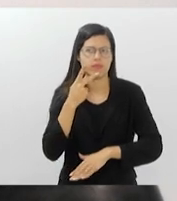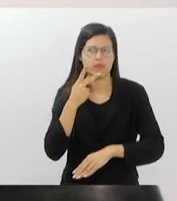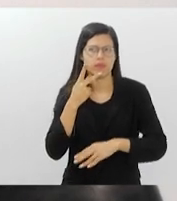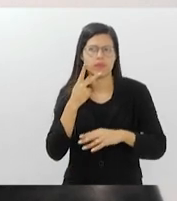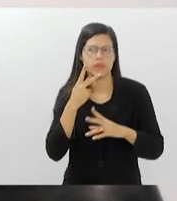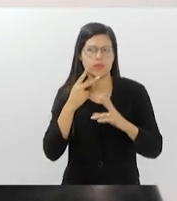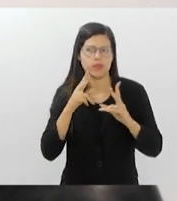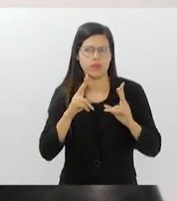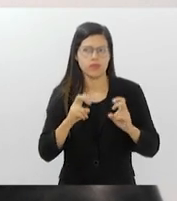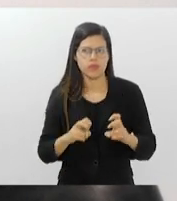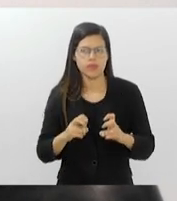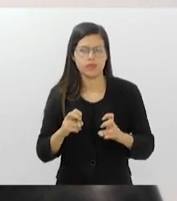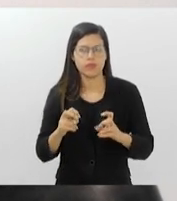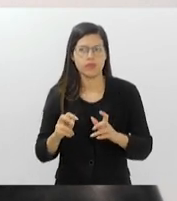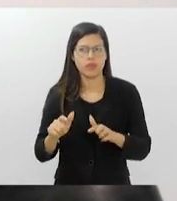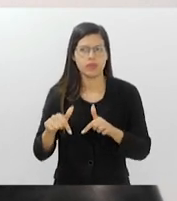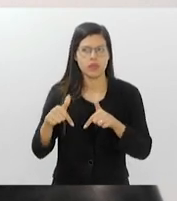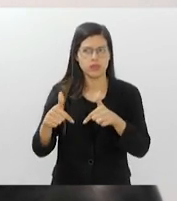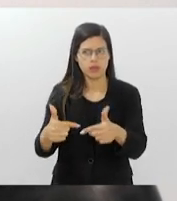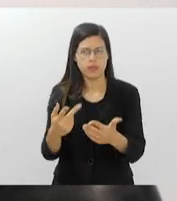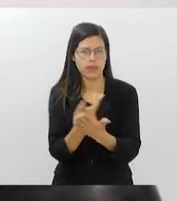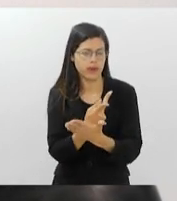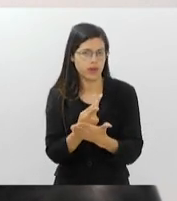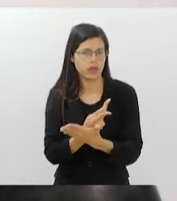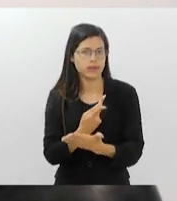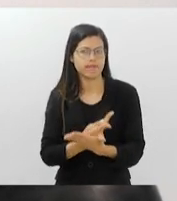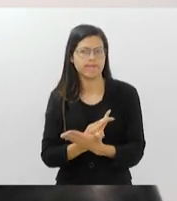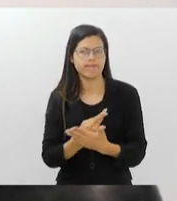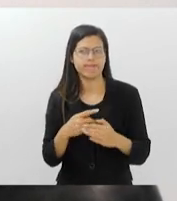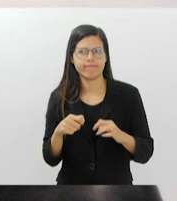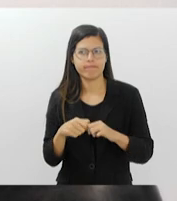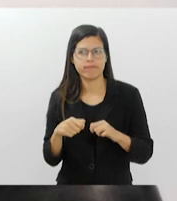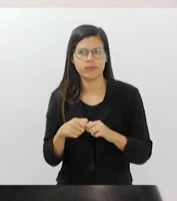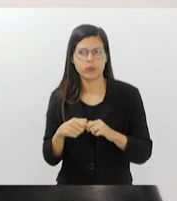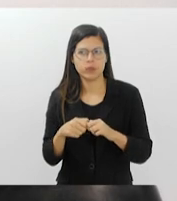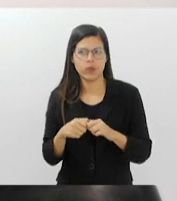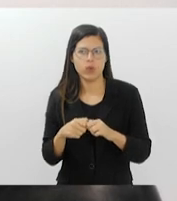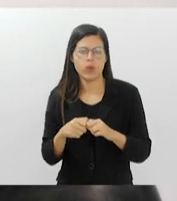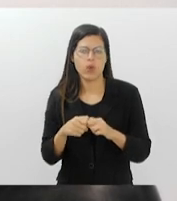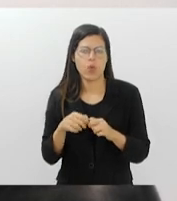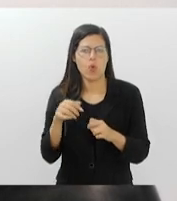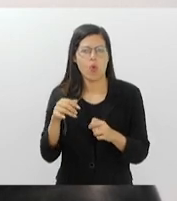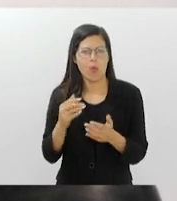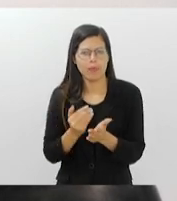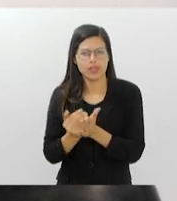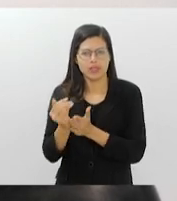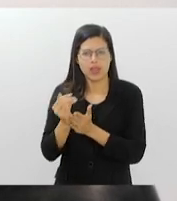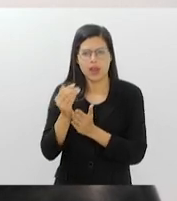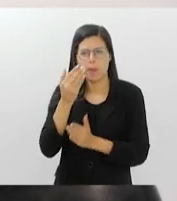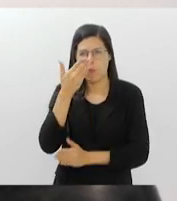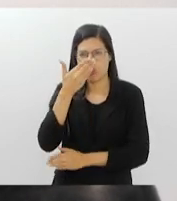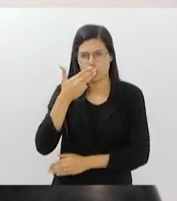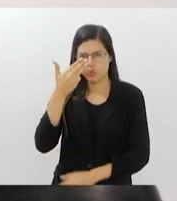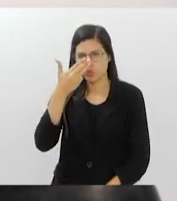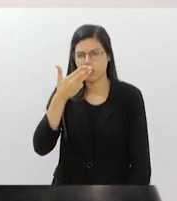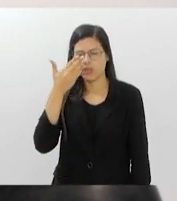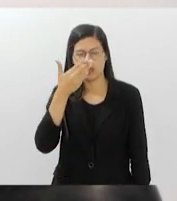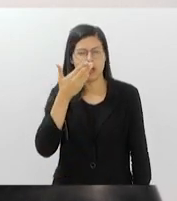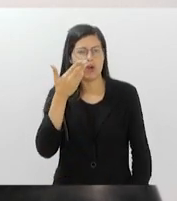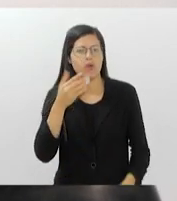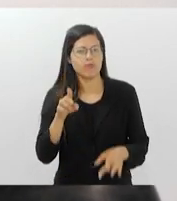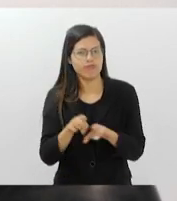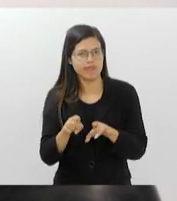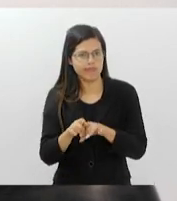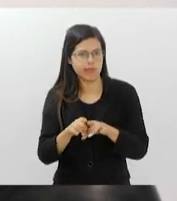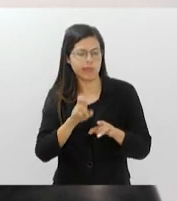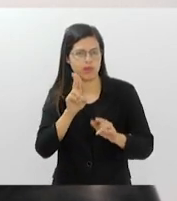e nesse caminho que eu tomei errado eu fui parar na prostituição nas drogas fui usada de drogas passei pelo